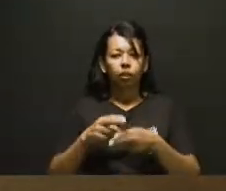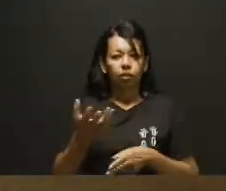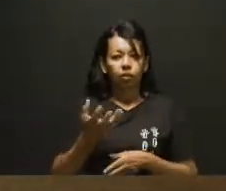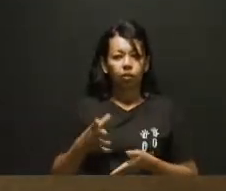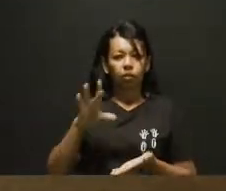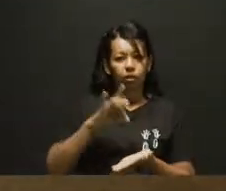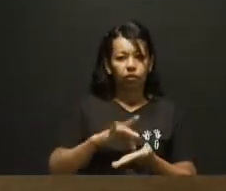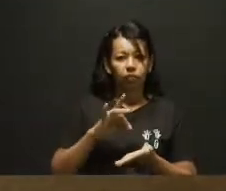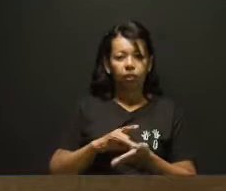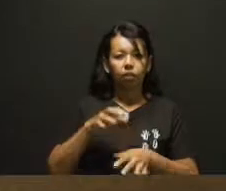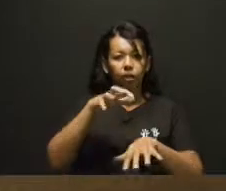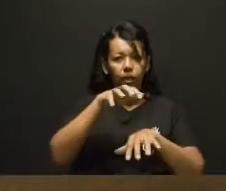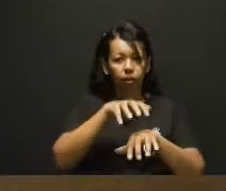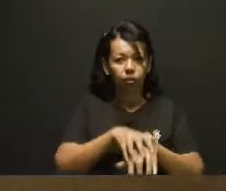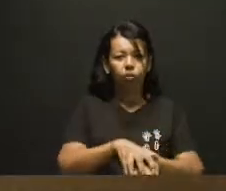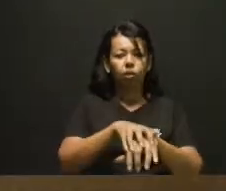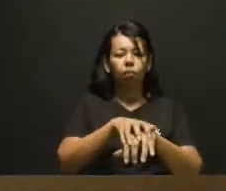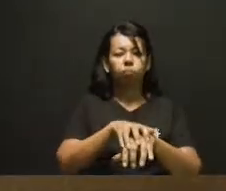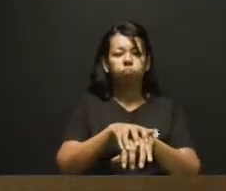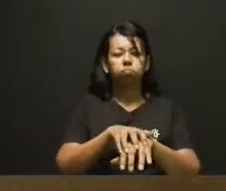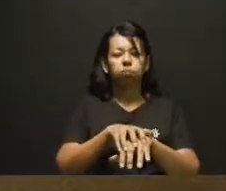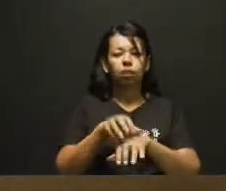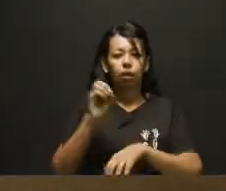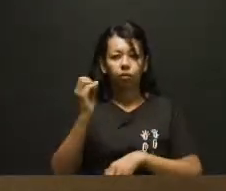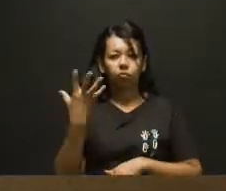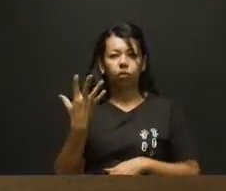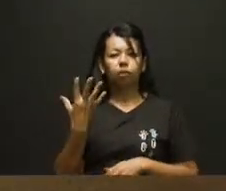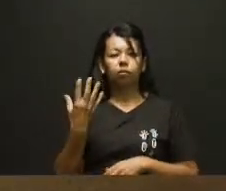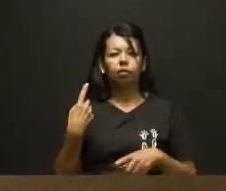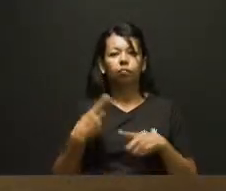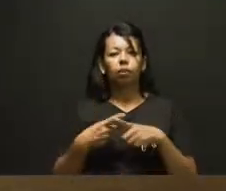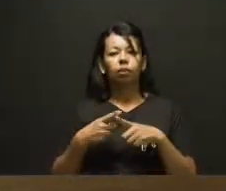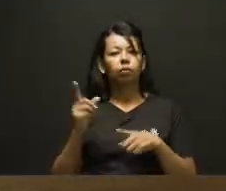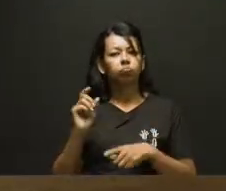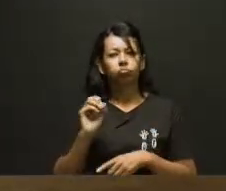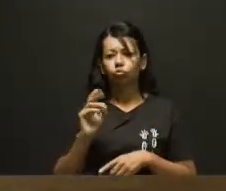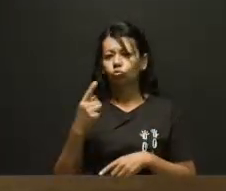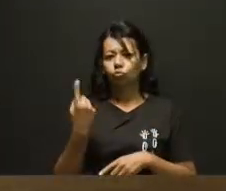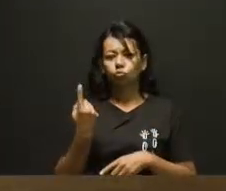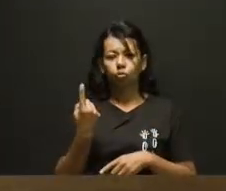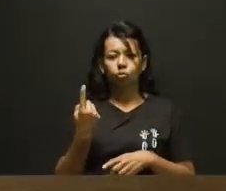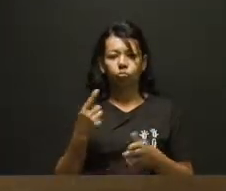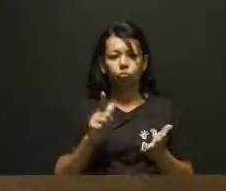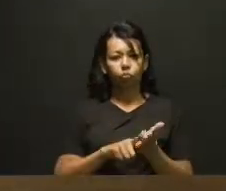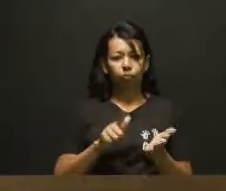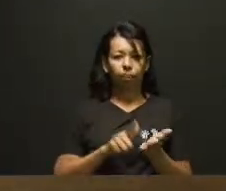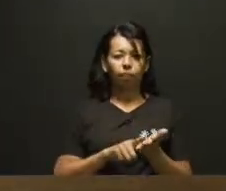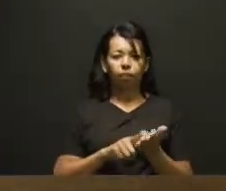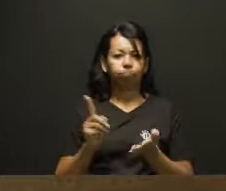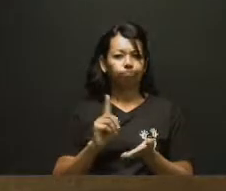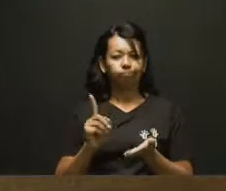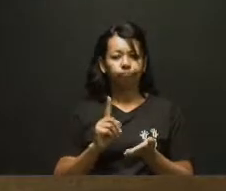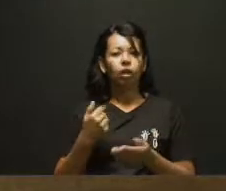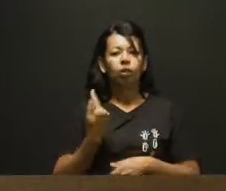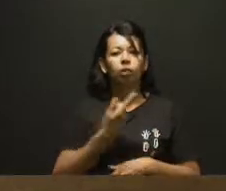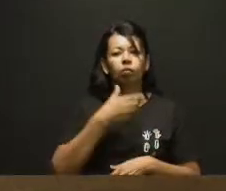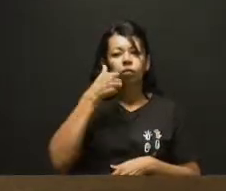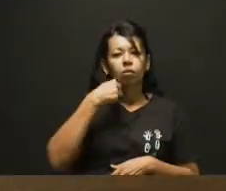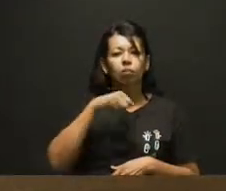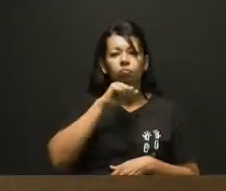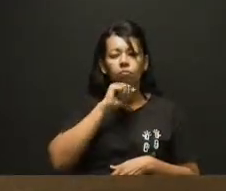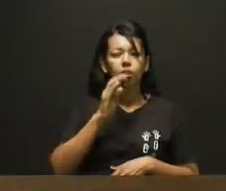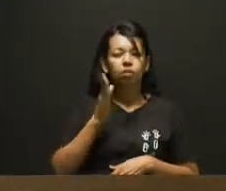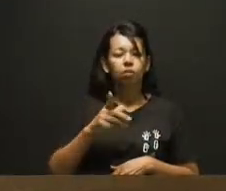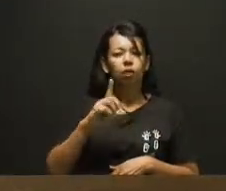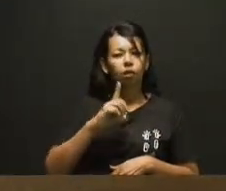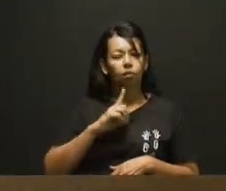a inclusão seja feita que não fique somente no papel a nós mães a gente já tem um